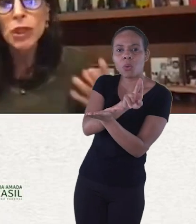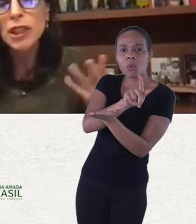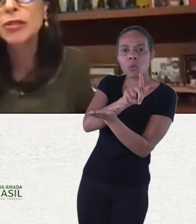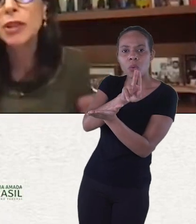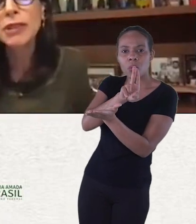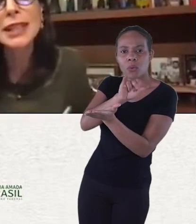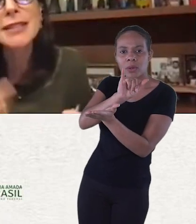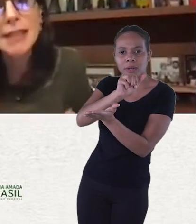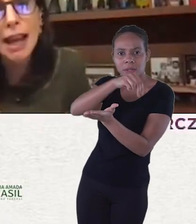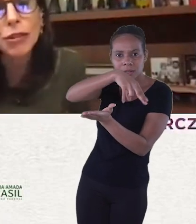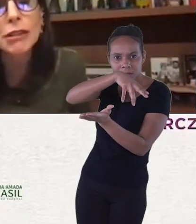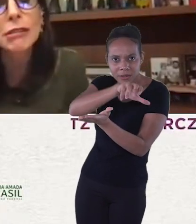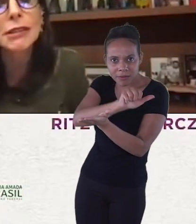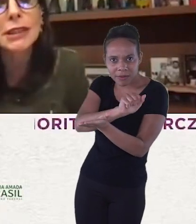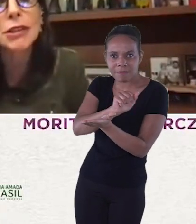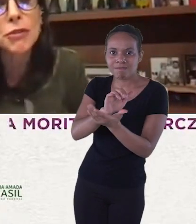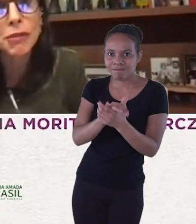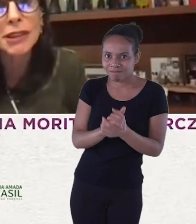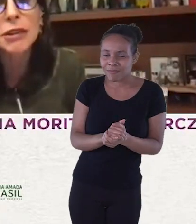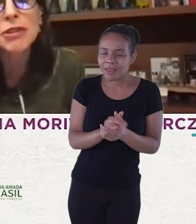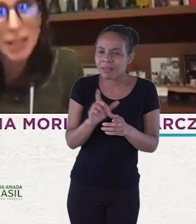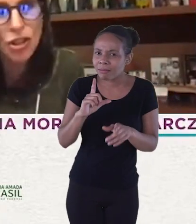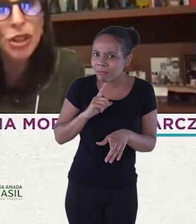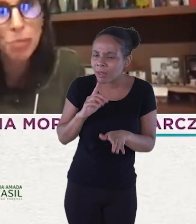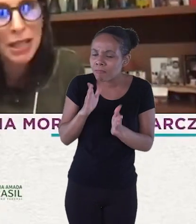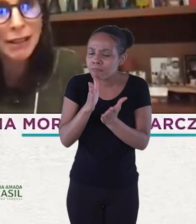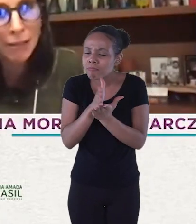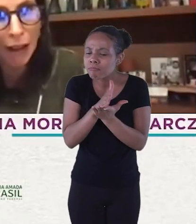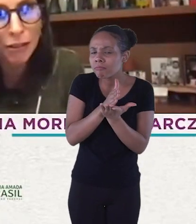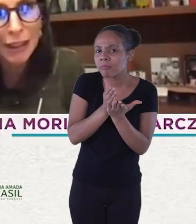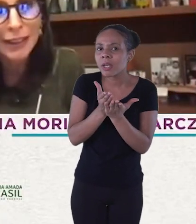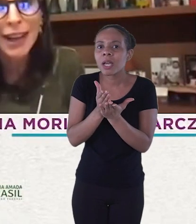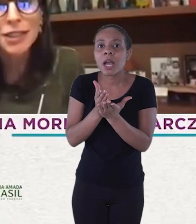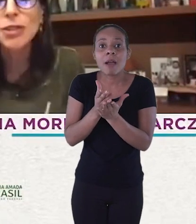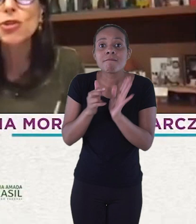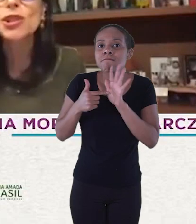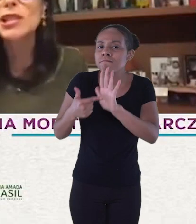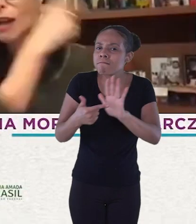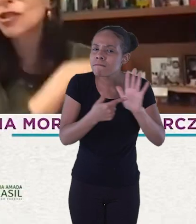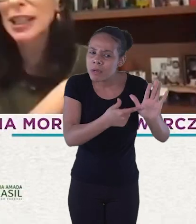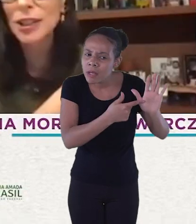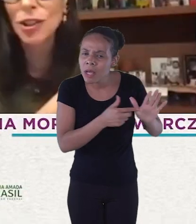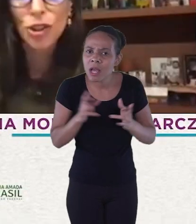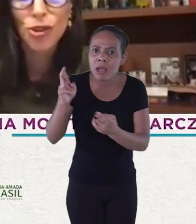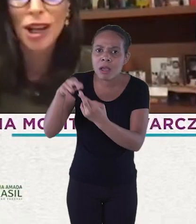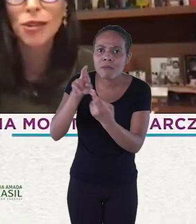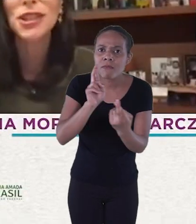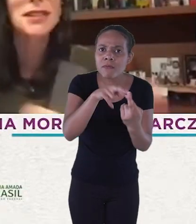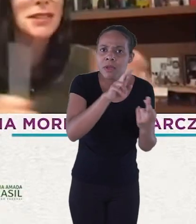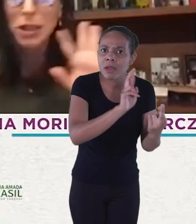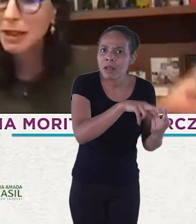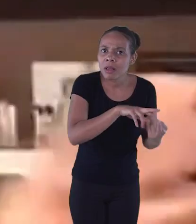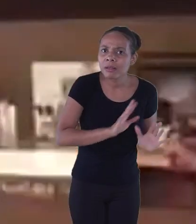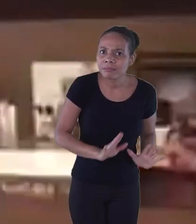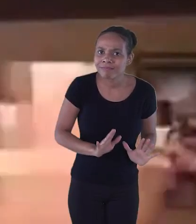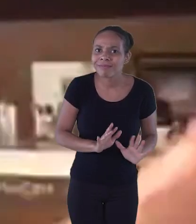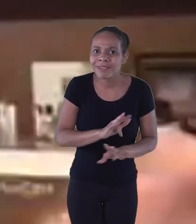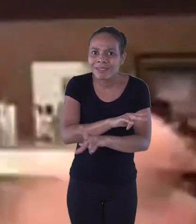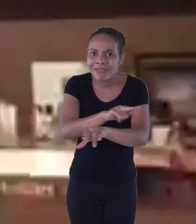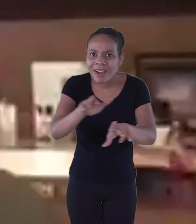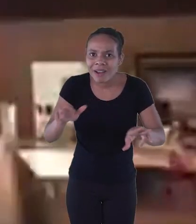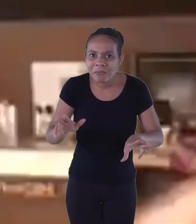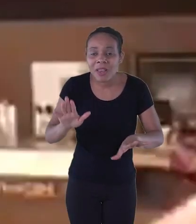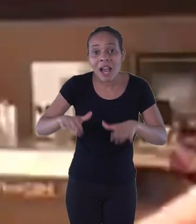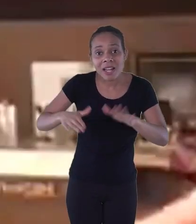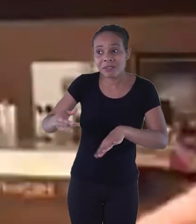acho que o livro não tem estado que não esteja representado. Às vezes, os estados nem existiam no século XVI, mas a gente